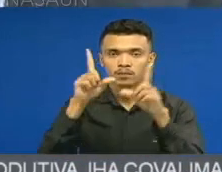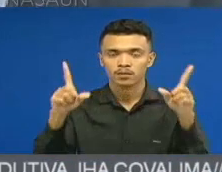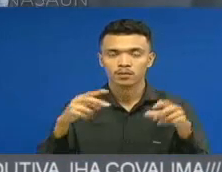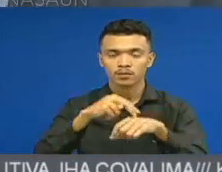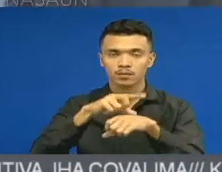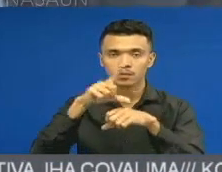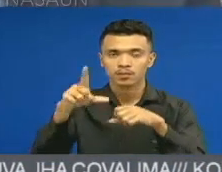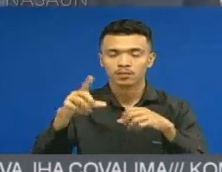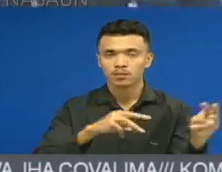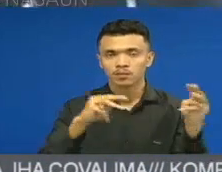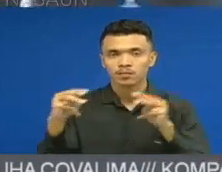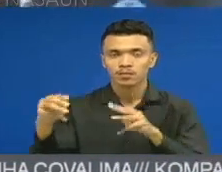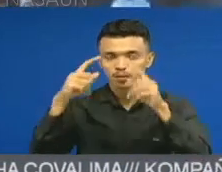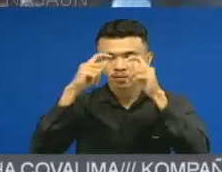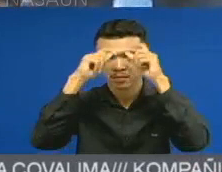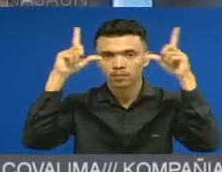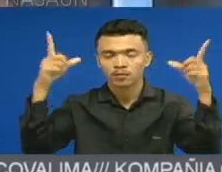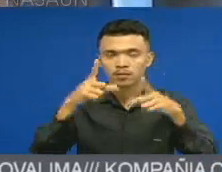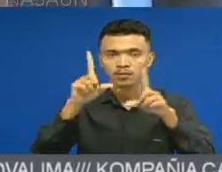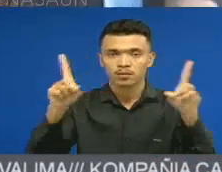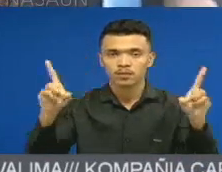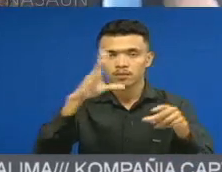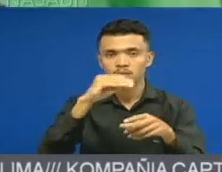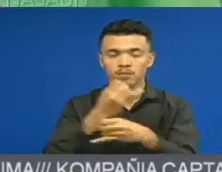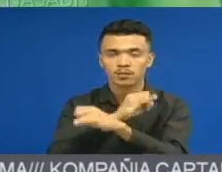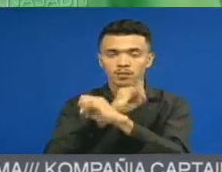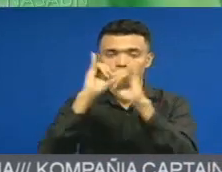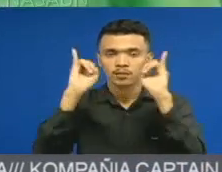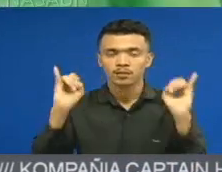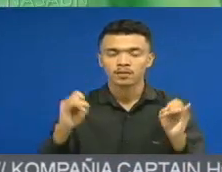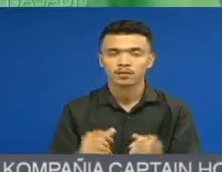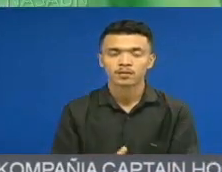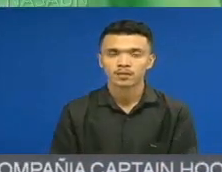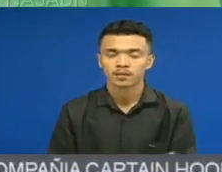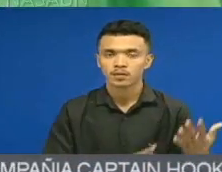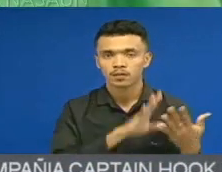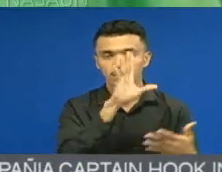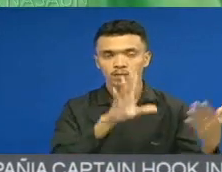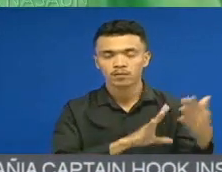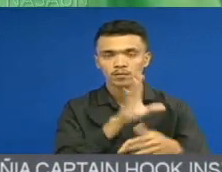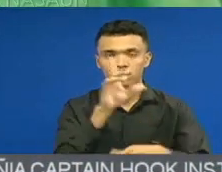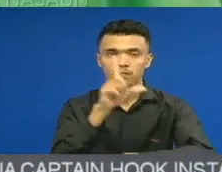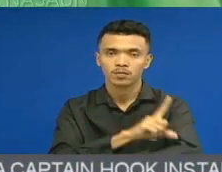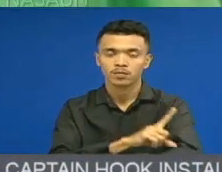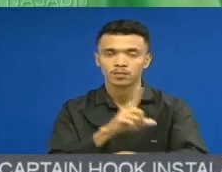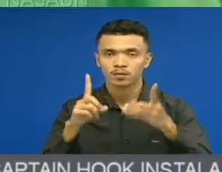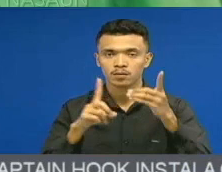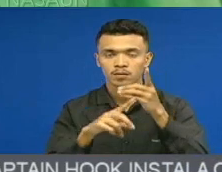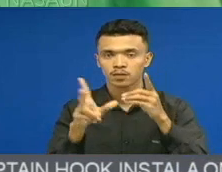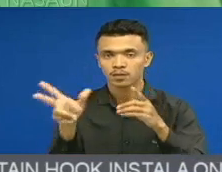hore transforma Timor-Leste sa libre no independente. Ia ambit comemoração da consulta popular